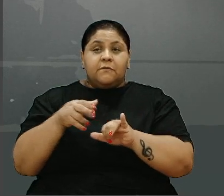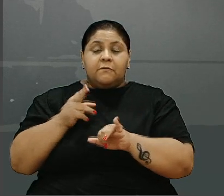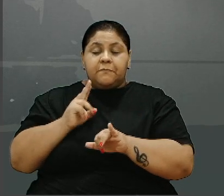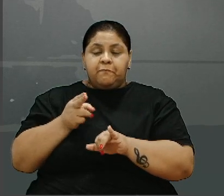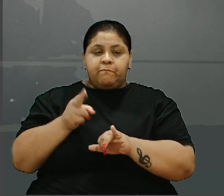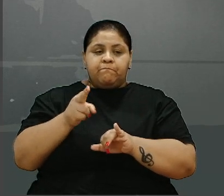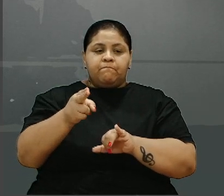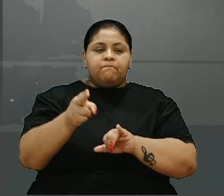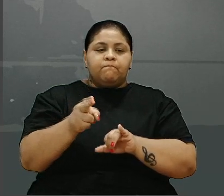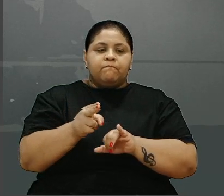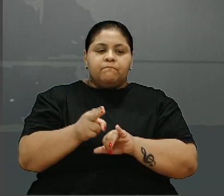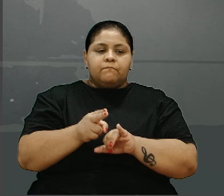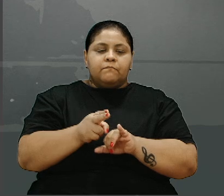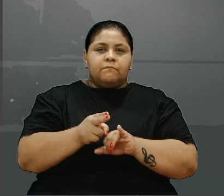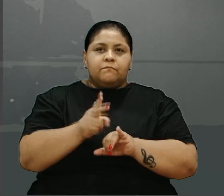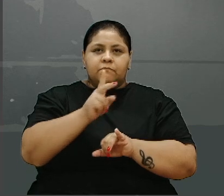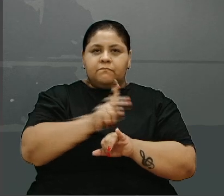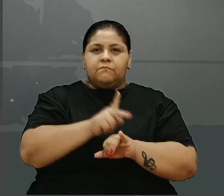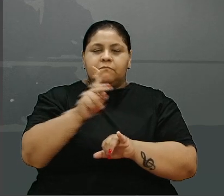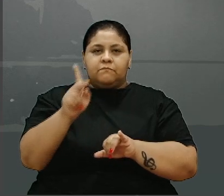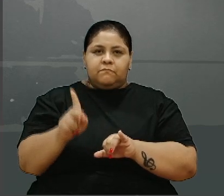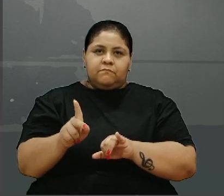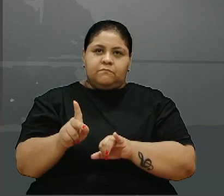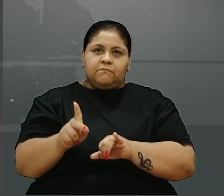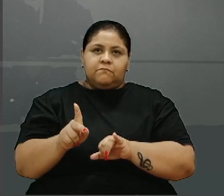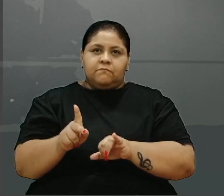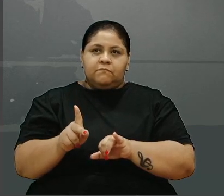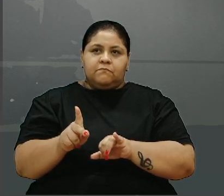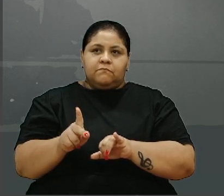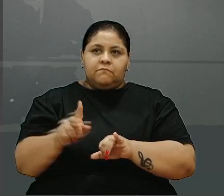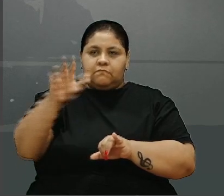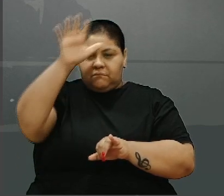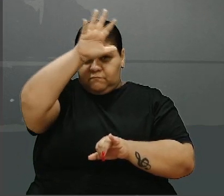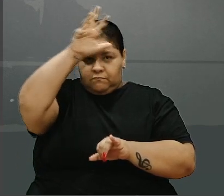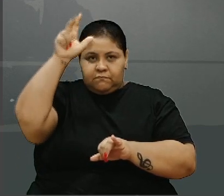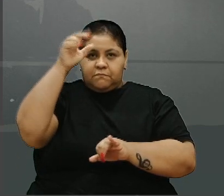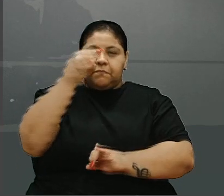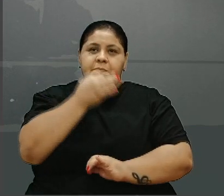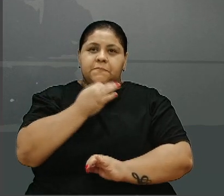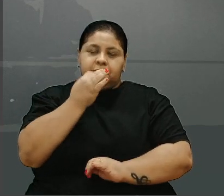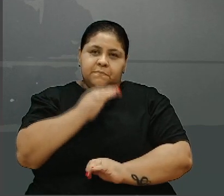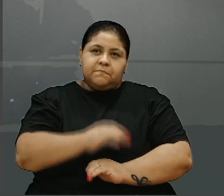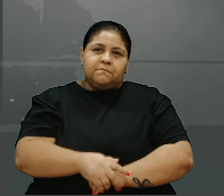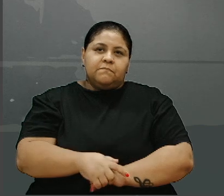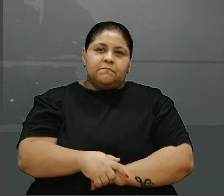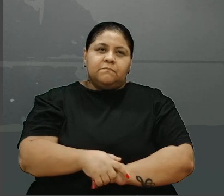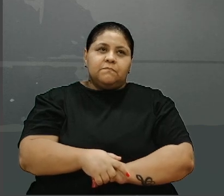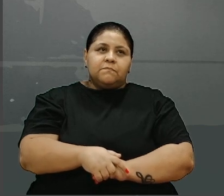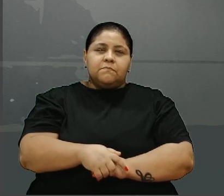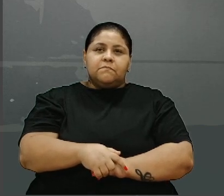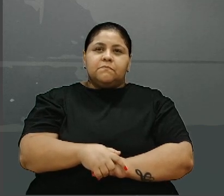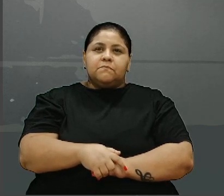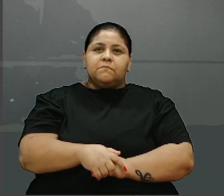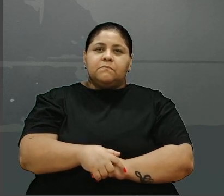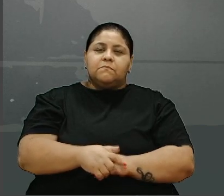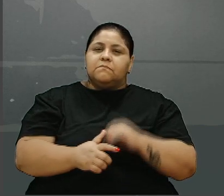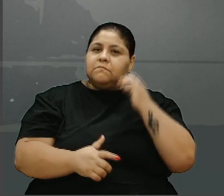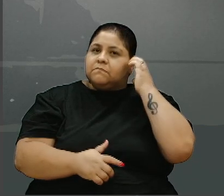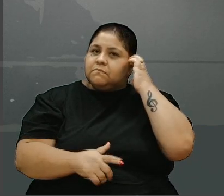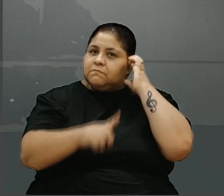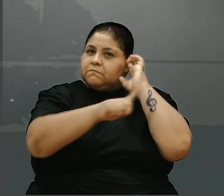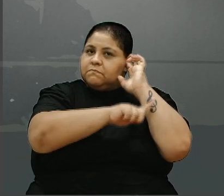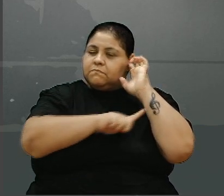continuada para os professores da rede municipal de Caxias do Sul. E o